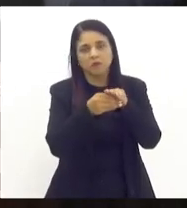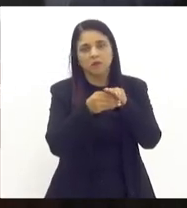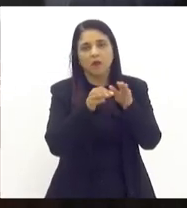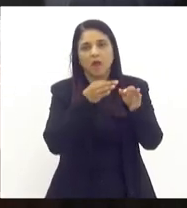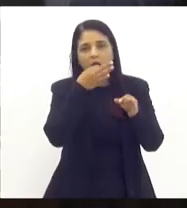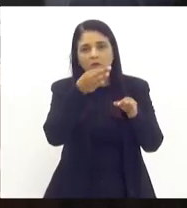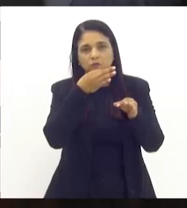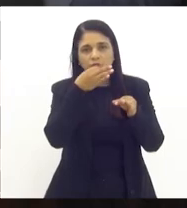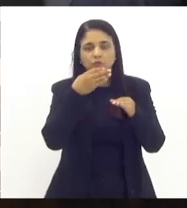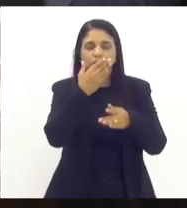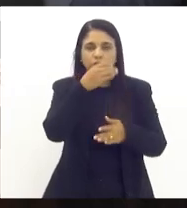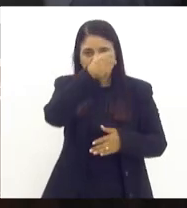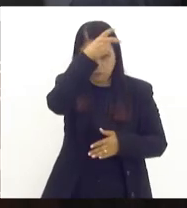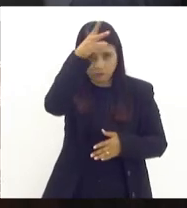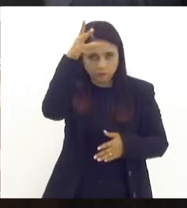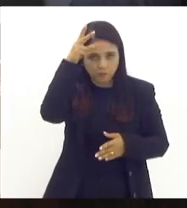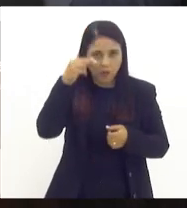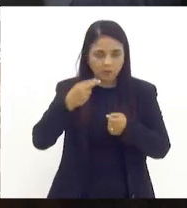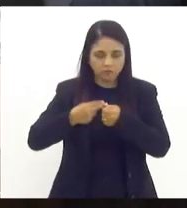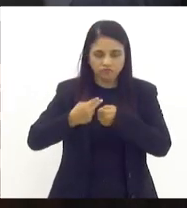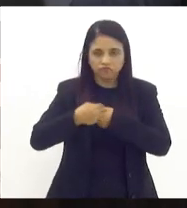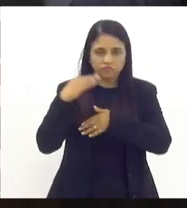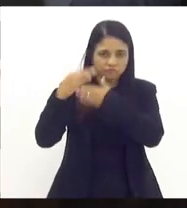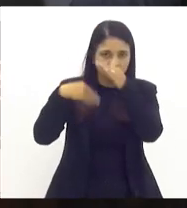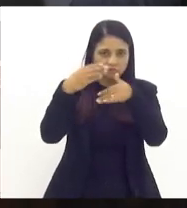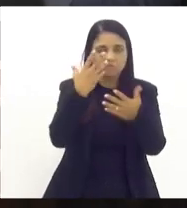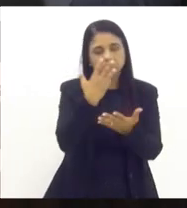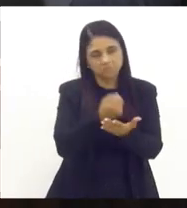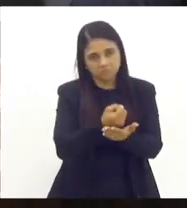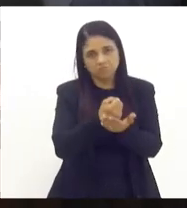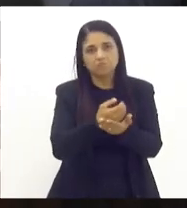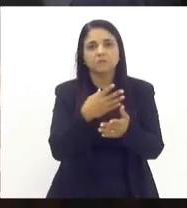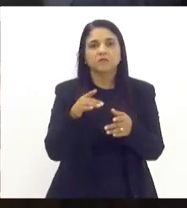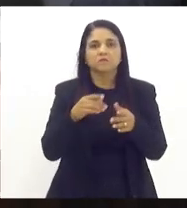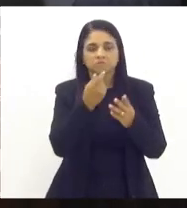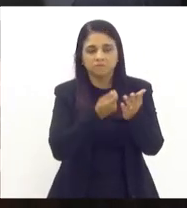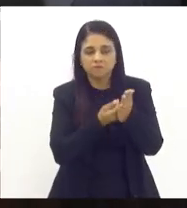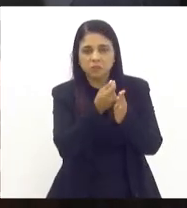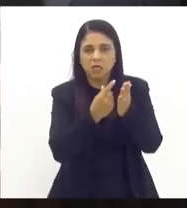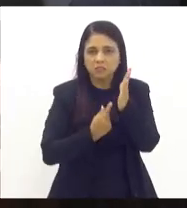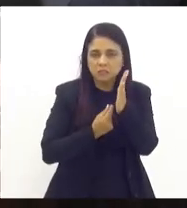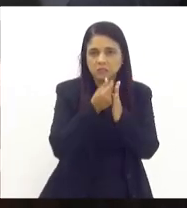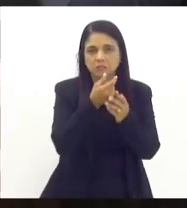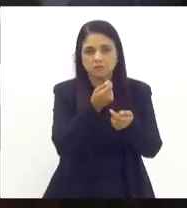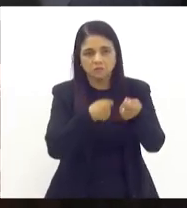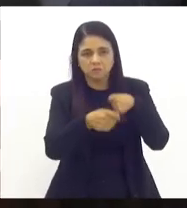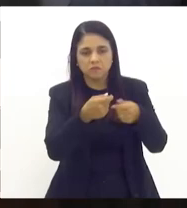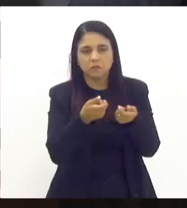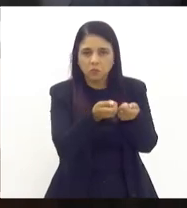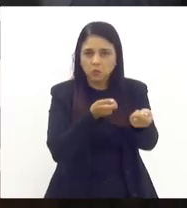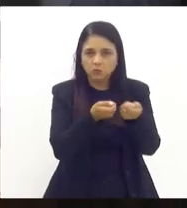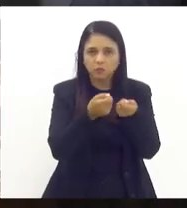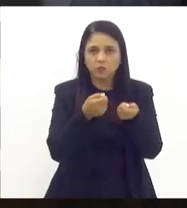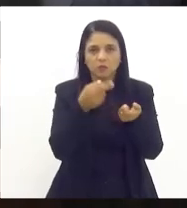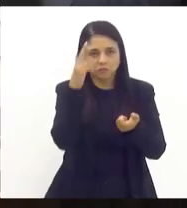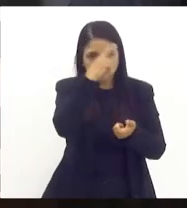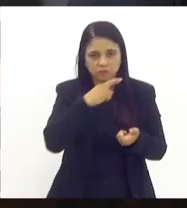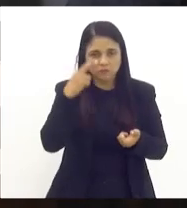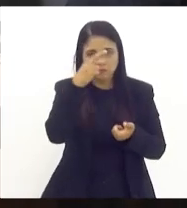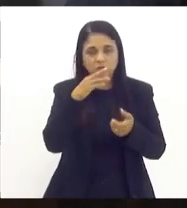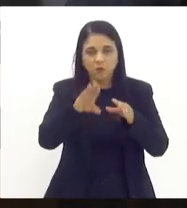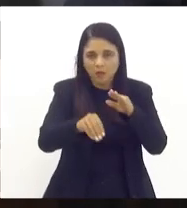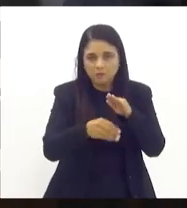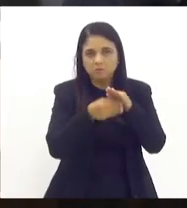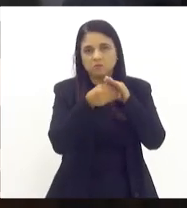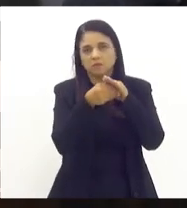assuntos Municipal de Desenvolvimento Regional favorável de orçamento finança fiscalização e controle favorável com